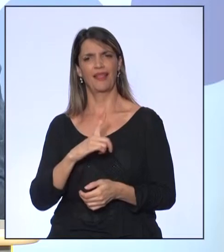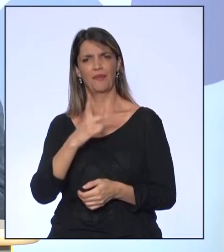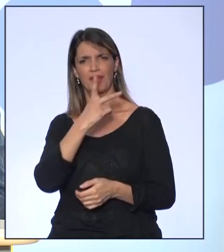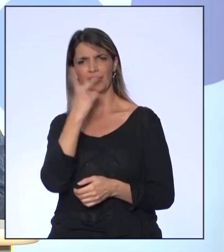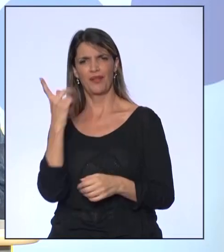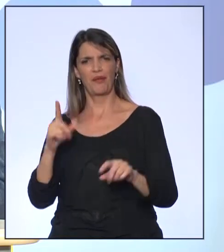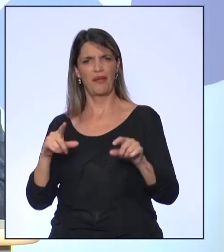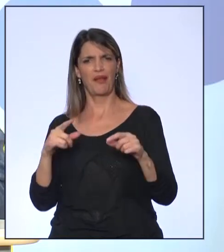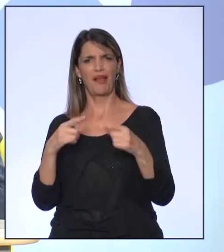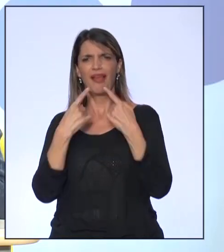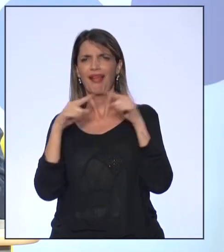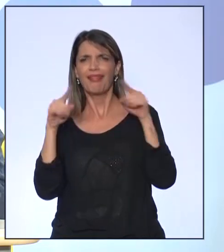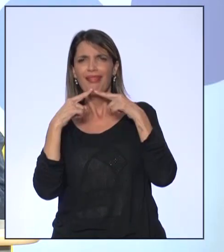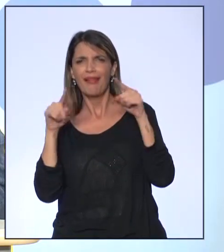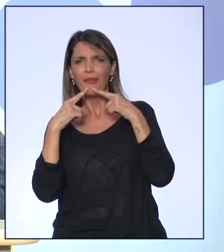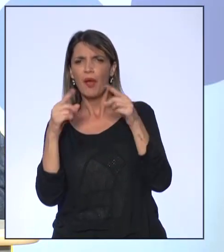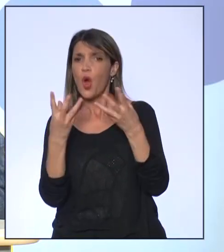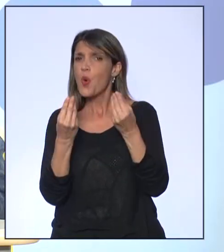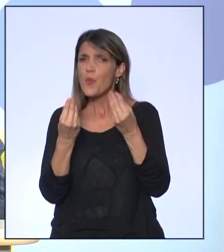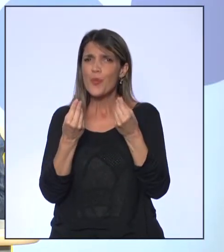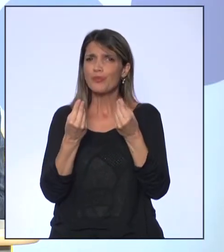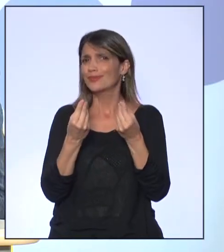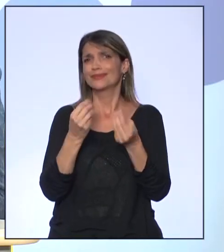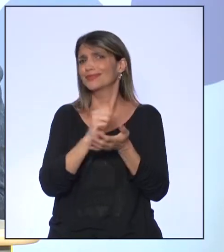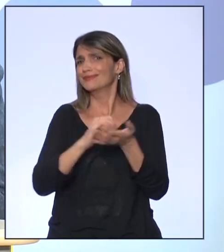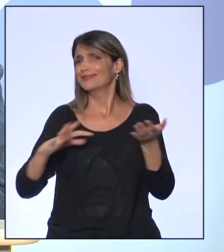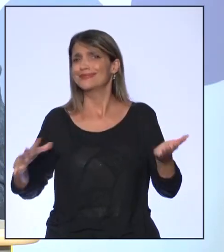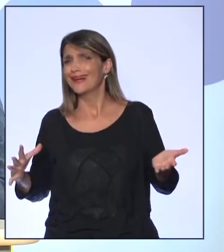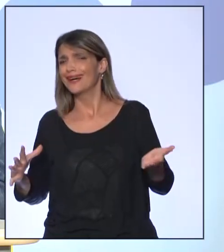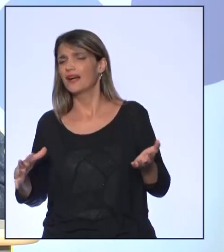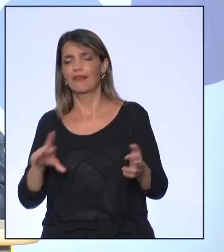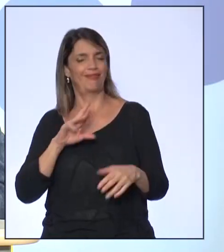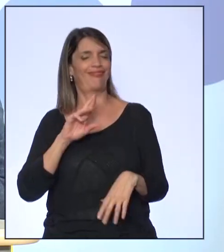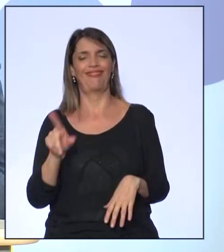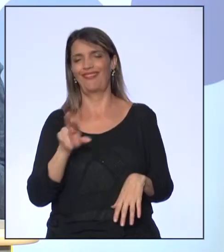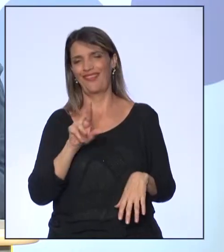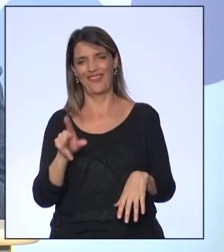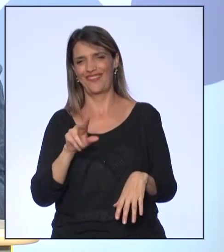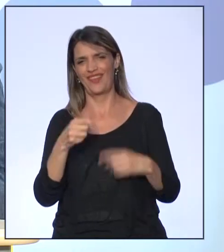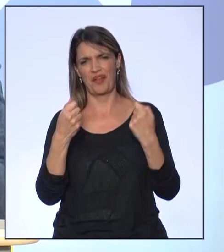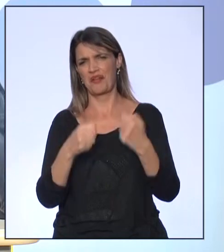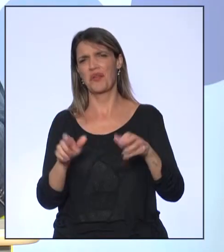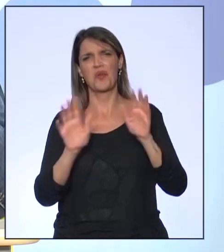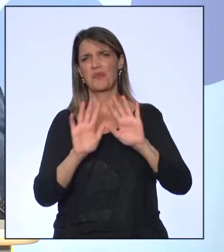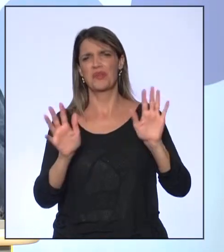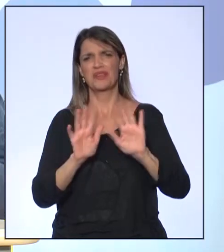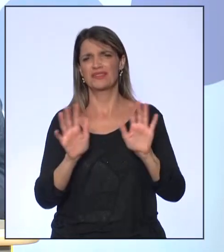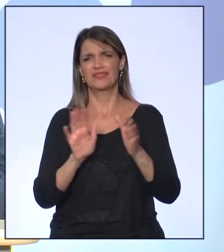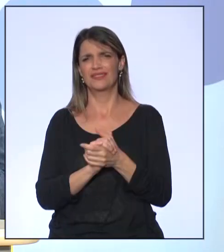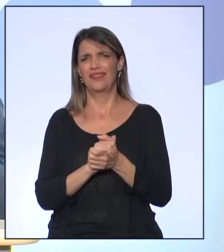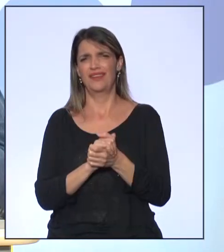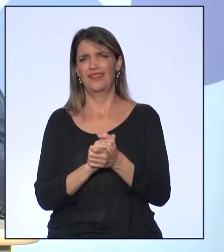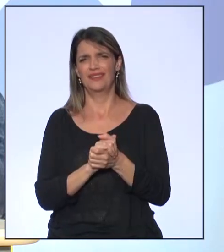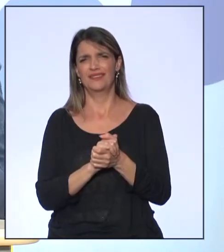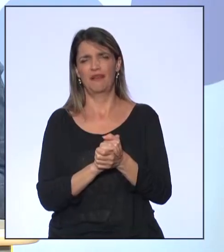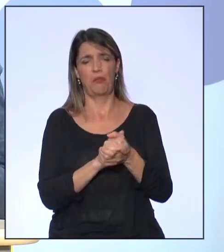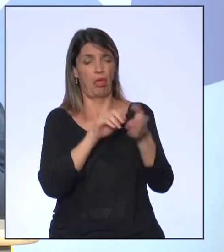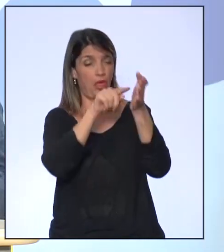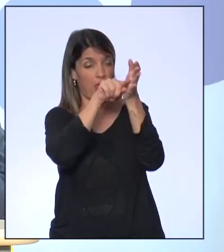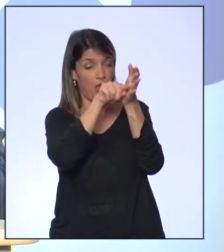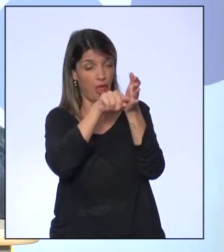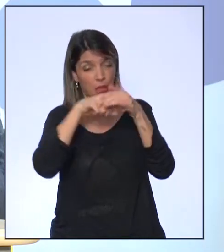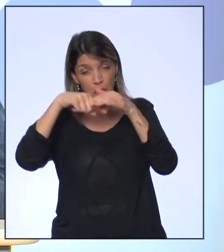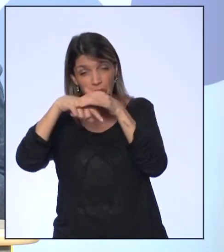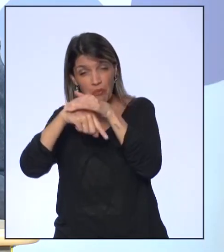muito material, é muito trabalho. Não, não é tanta coisa, gente, tá? Você não precisa pegar 20 diferentes